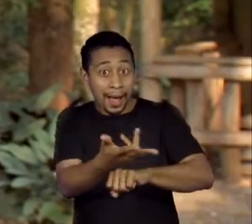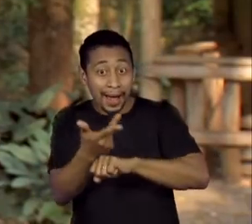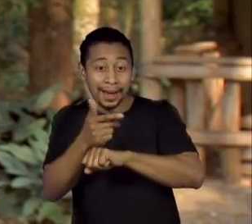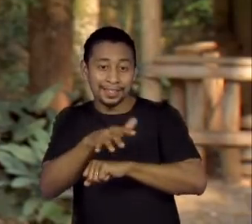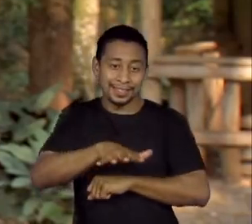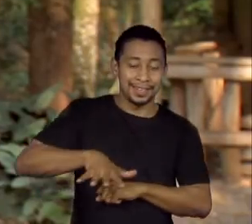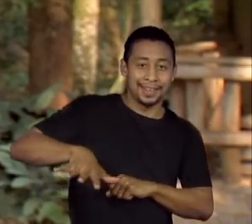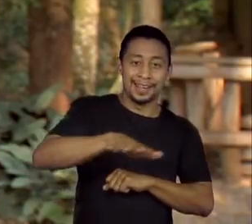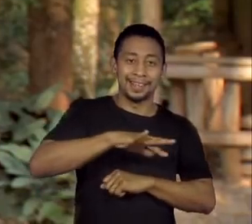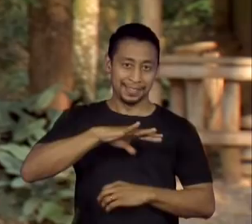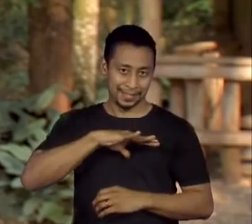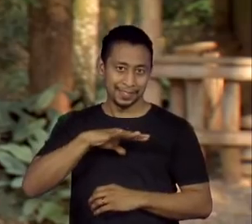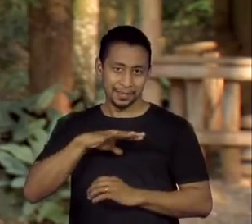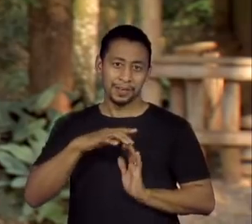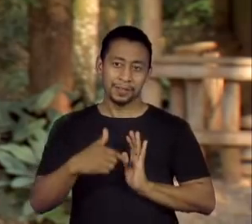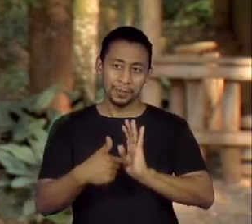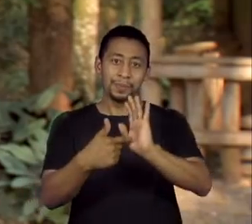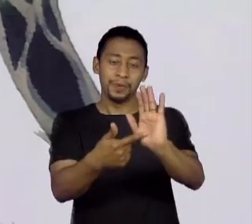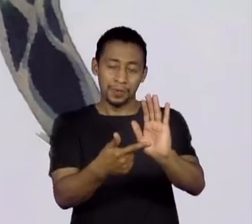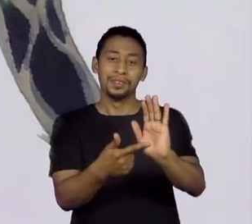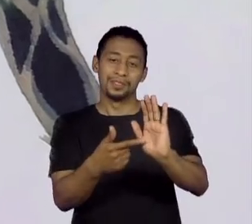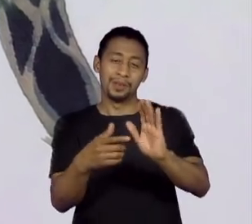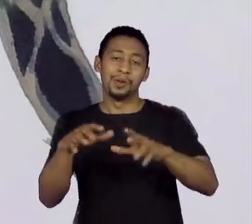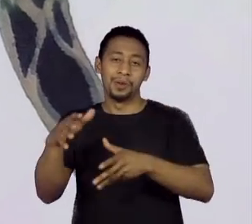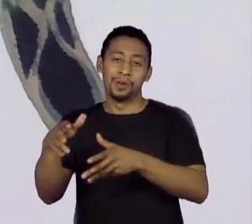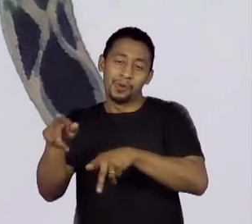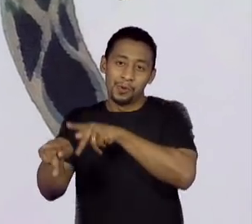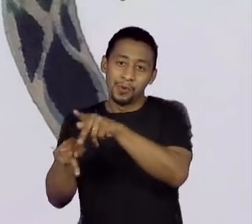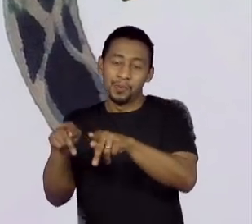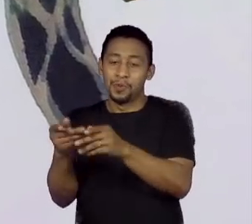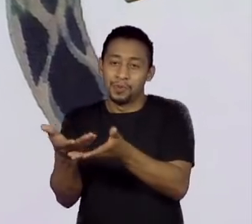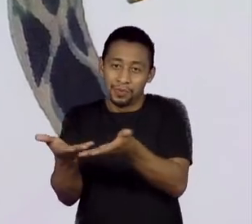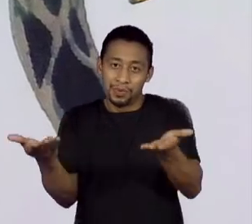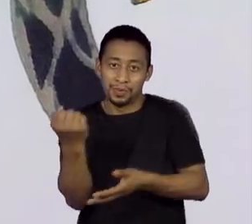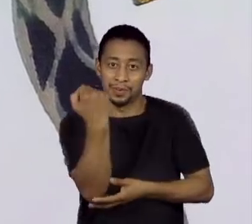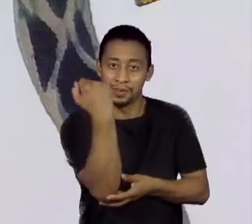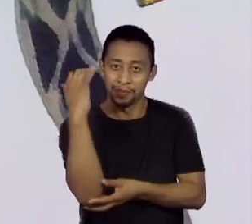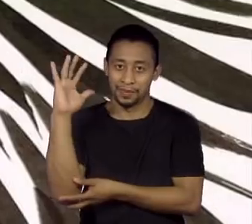cultura dos povos da floresta.